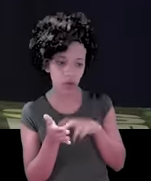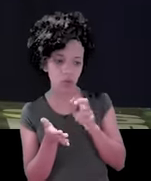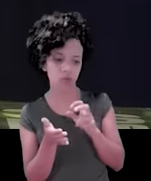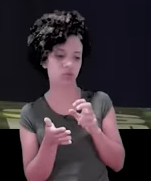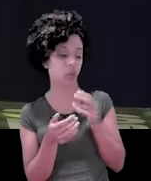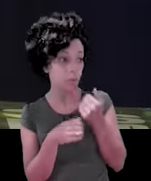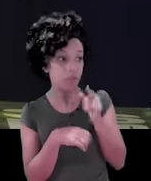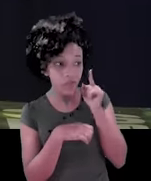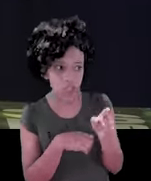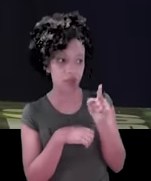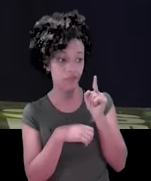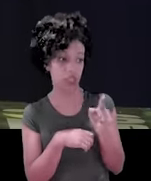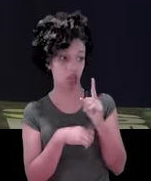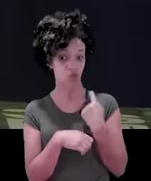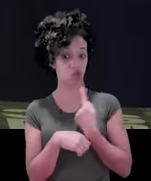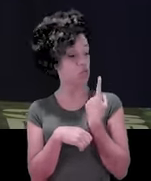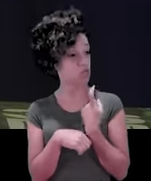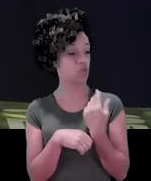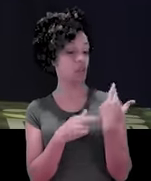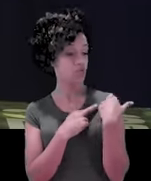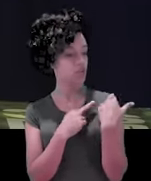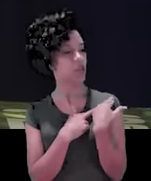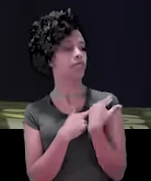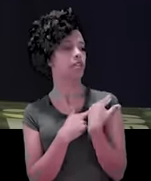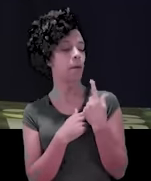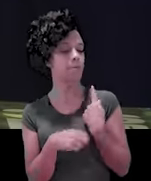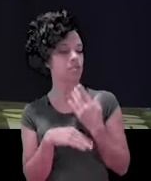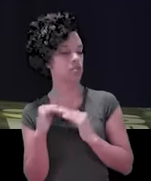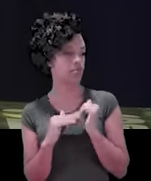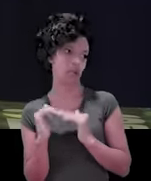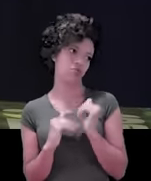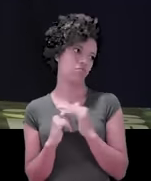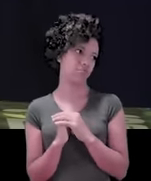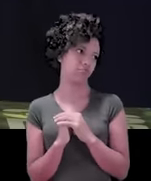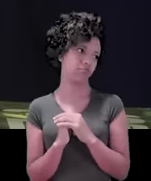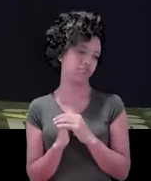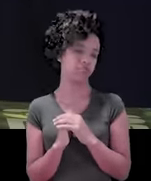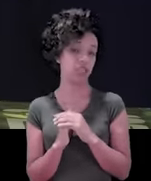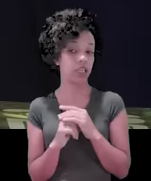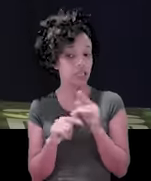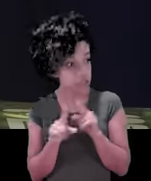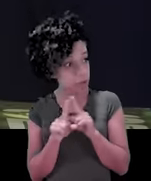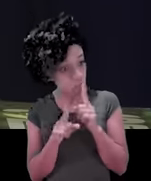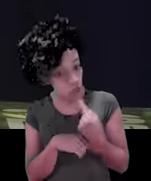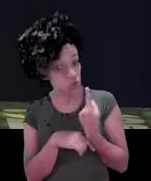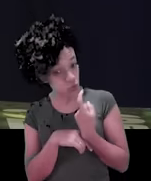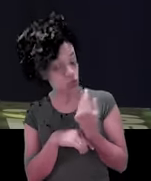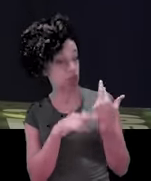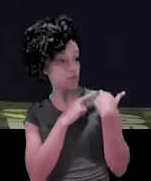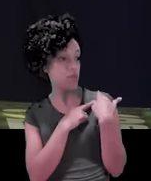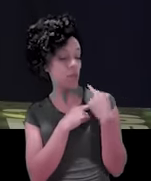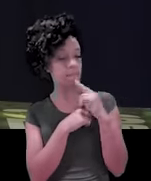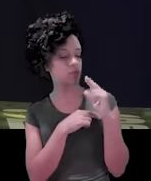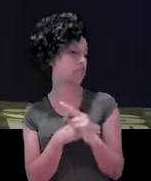você tá comendo Mas é em claro para nós somos os únicos responsáveis pela nossa atitudes sem que diretamente nós somos